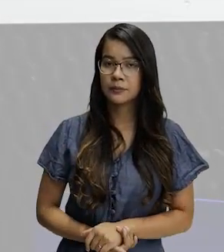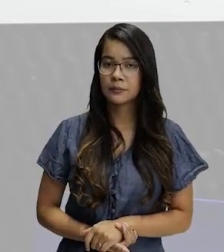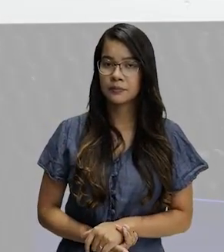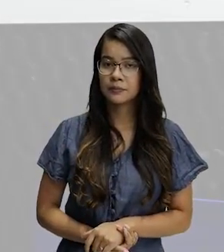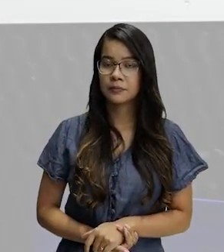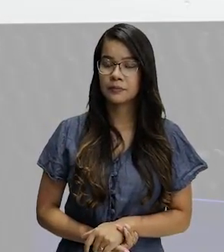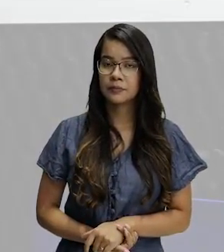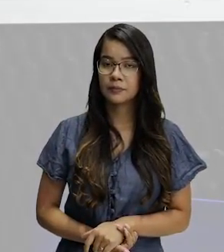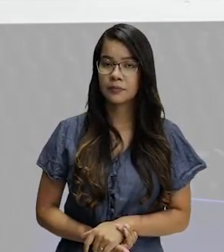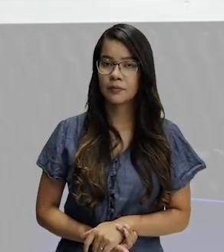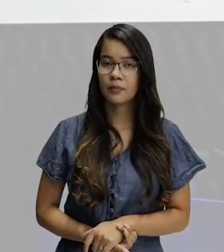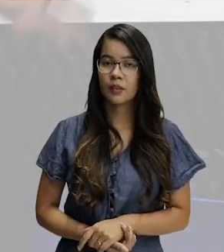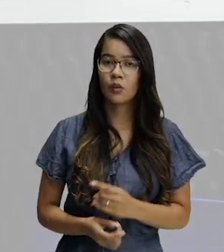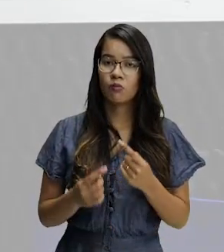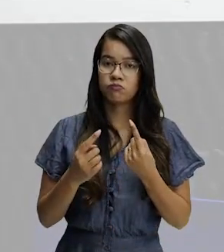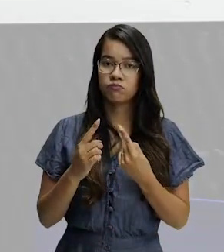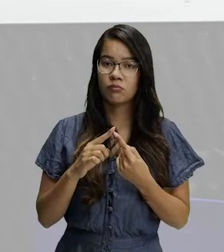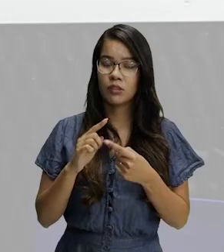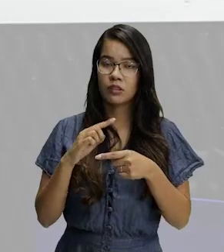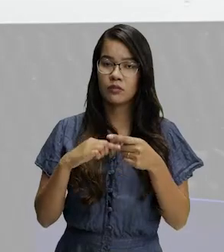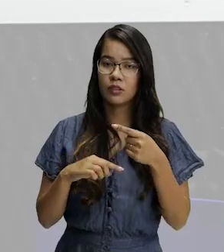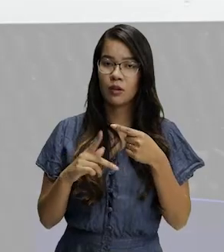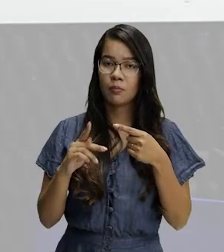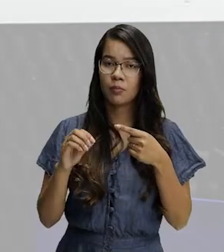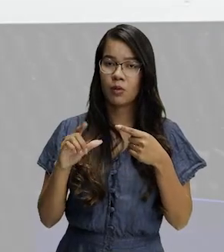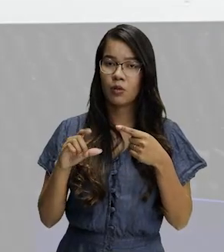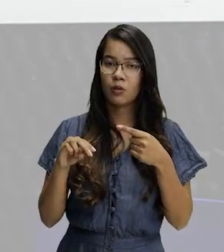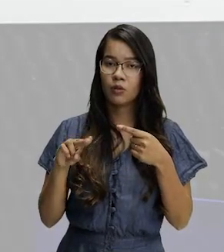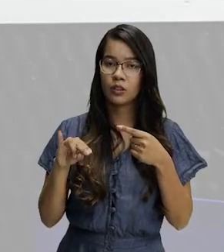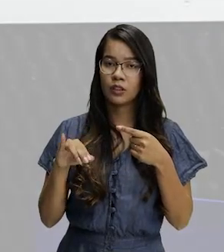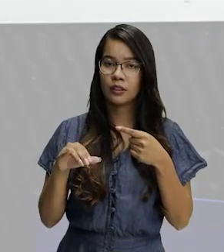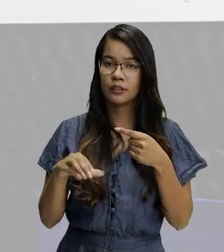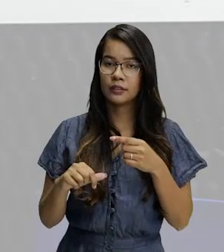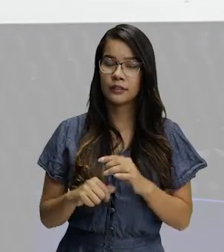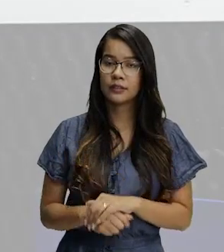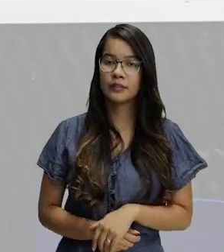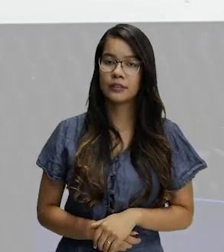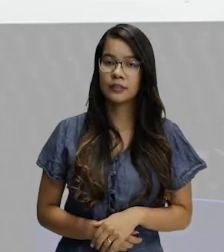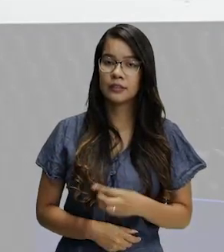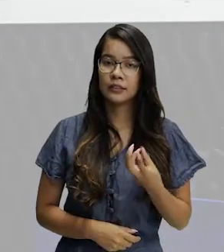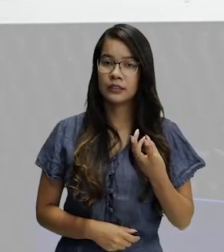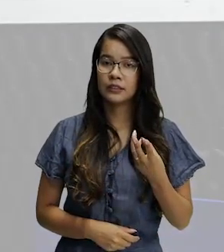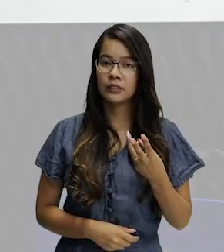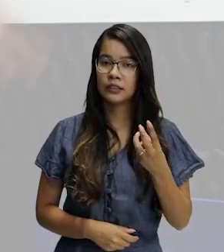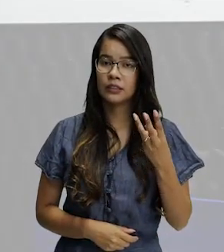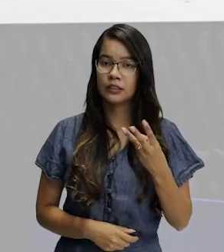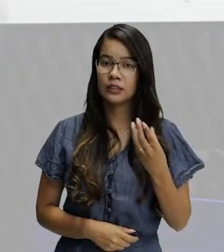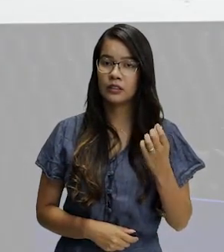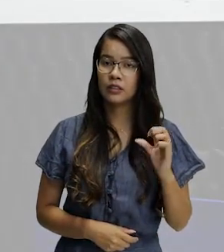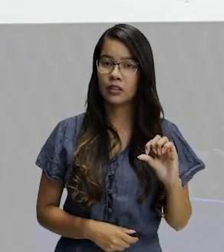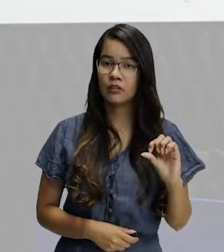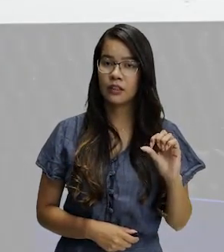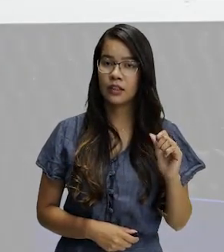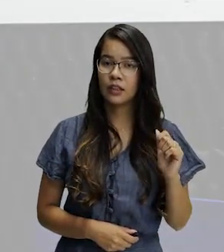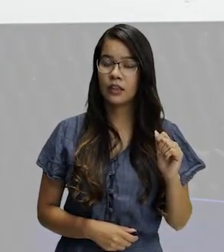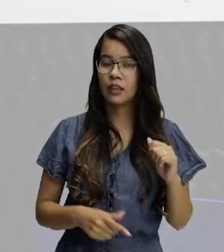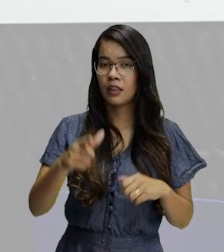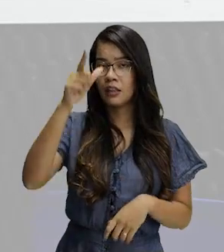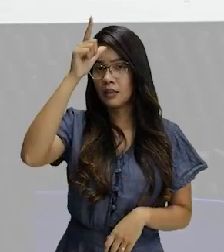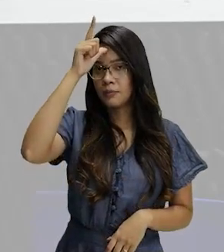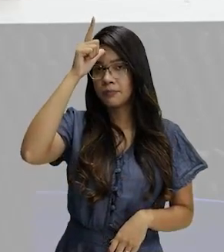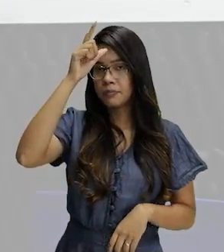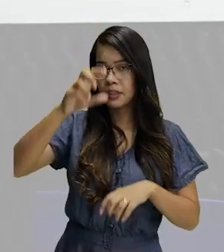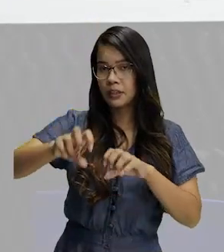estariam combinando uma divisão da Polônia. Em 39, a Alemanha invade a Polônia. E aí eu tenho o